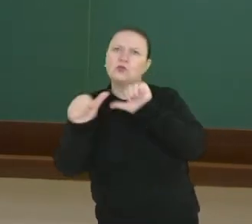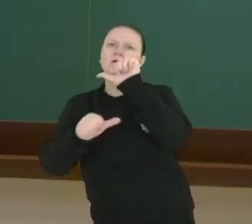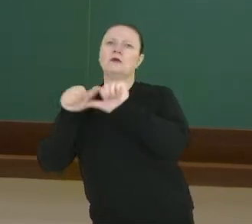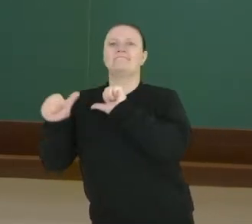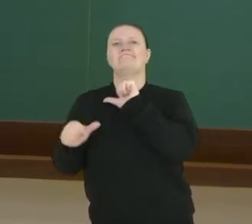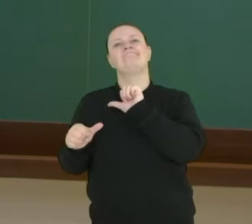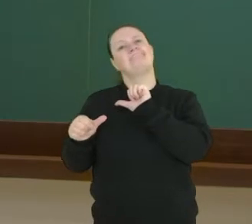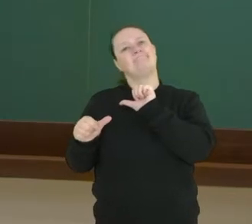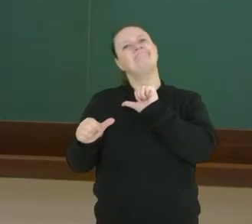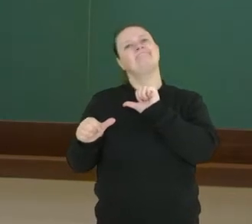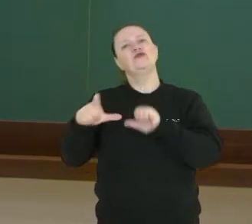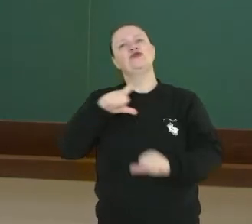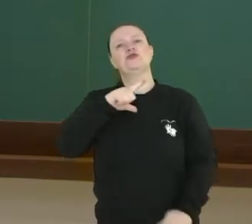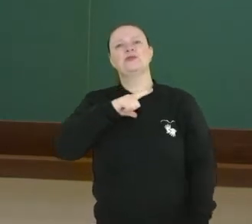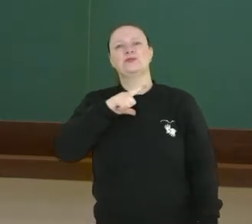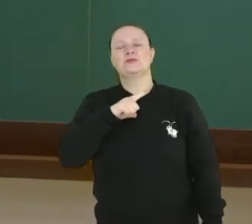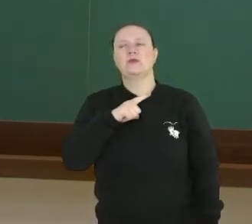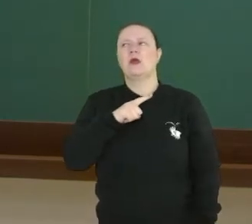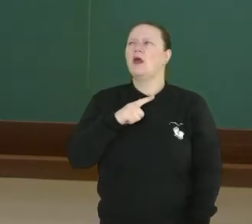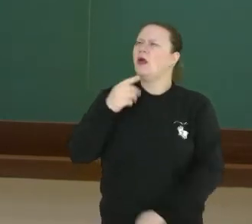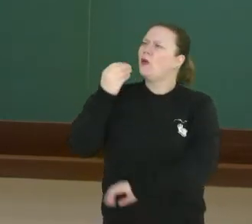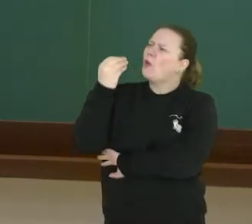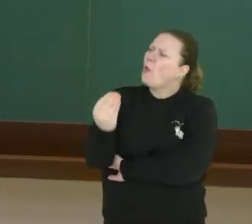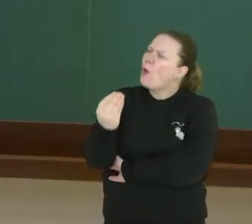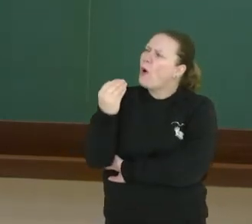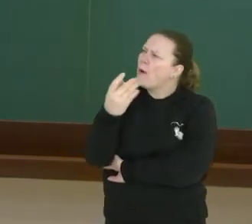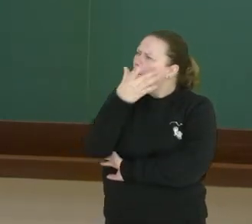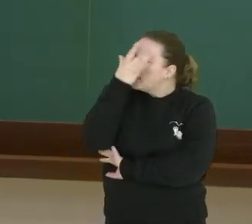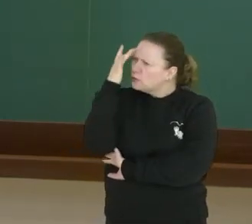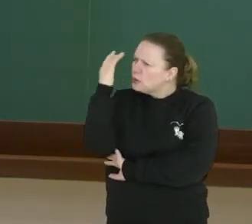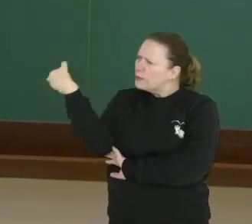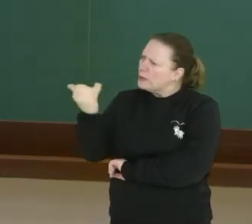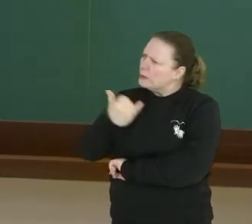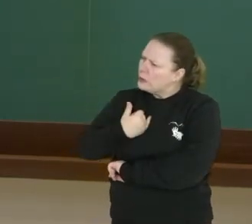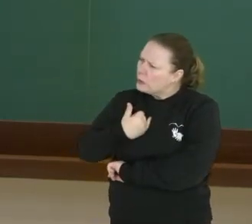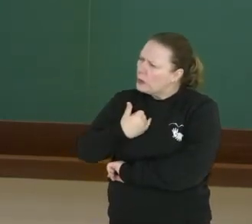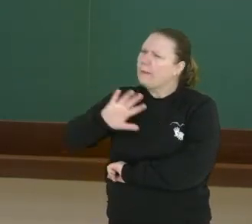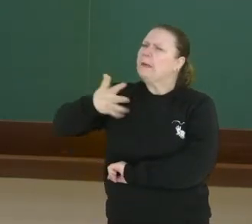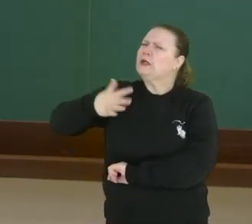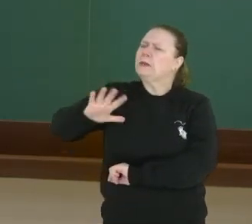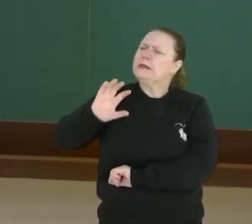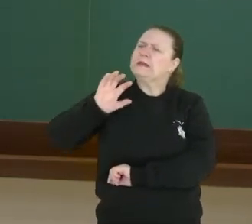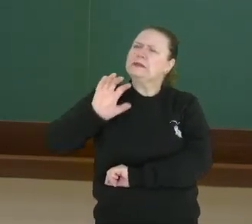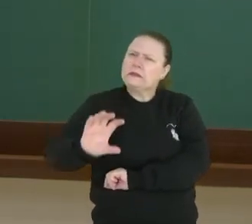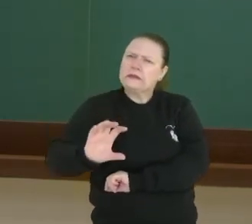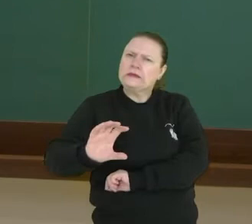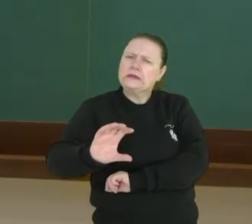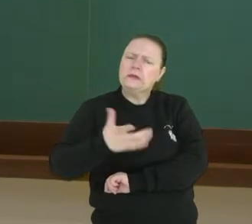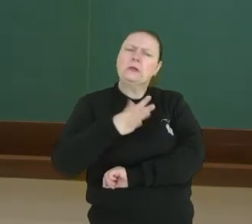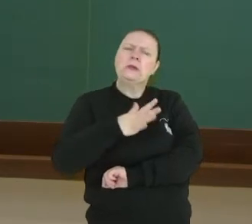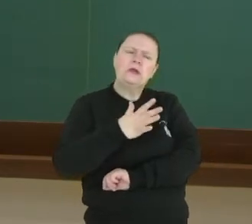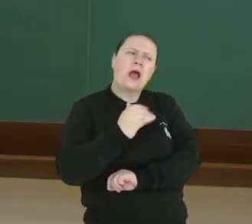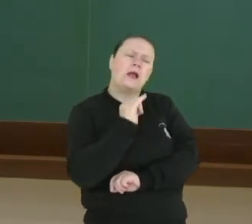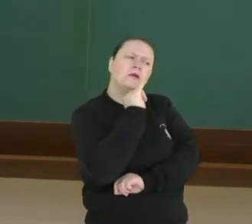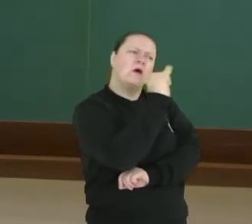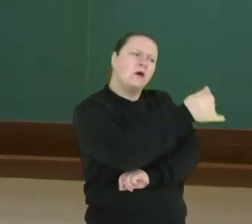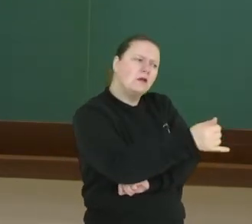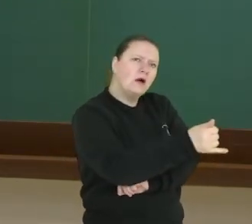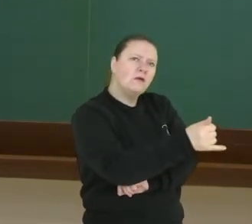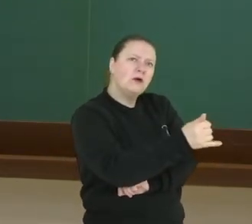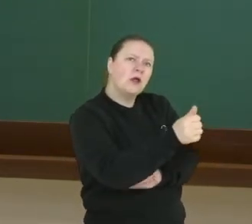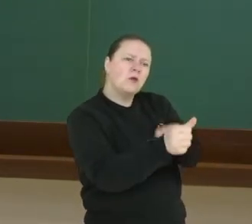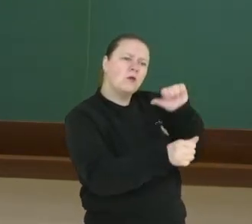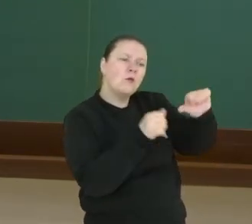Então, como será que era? Mais ou menos assim. Então, quando não tinha a forma escrita, isso era um